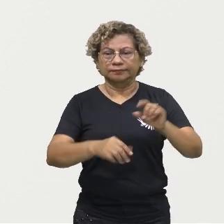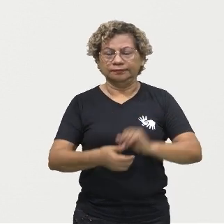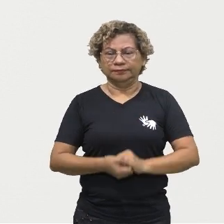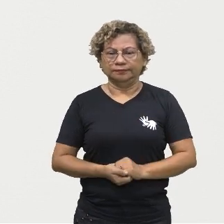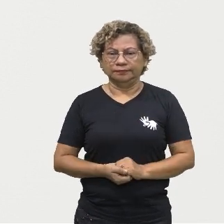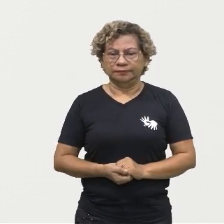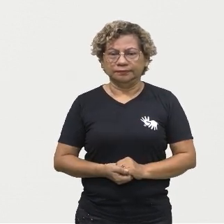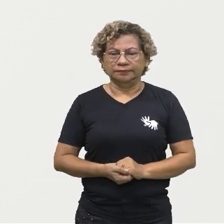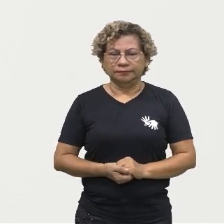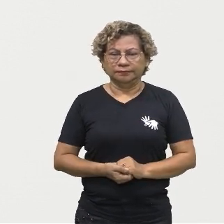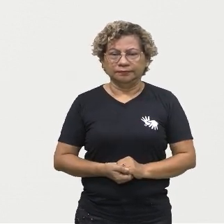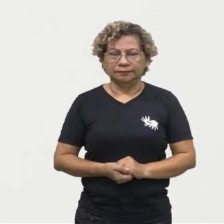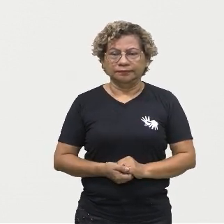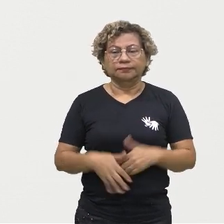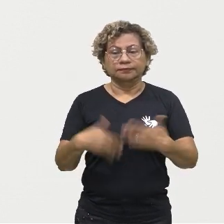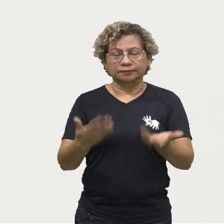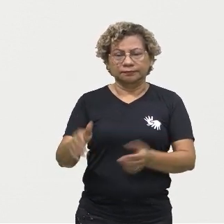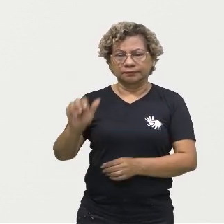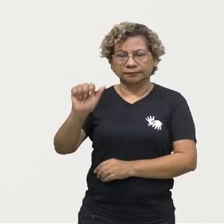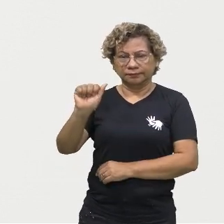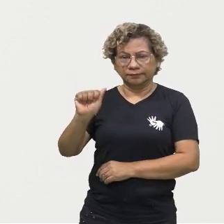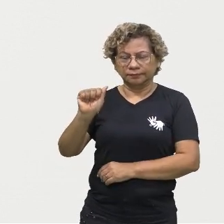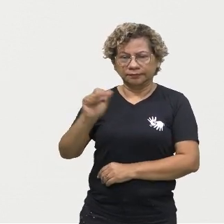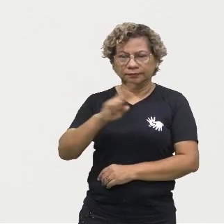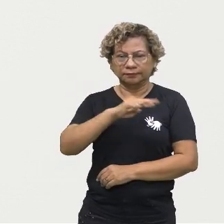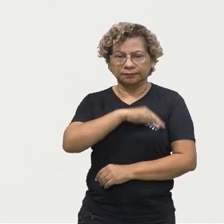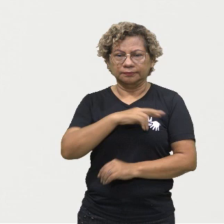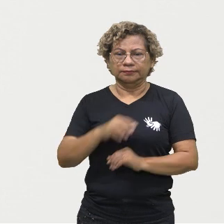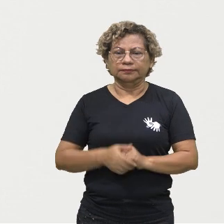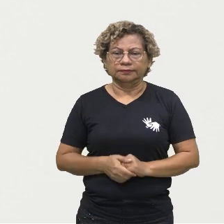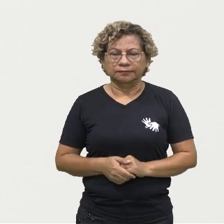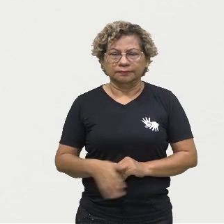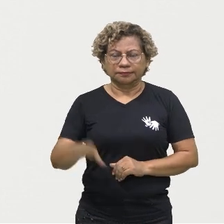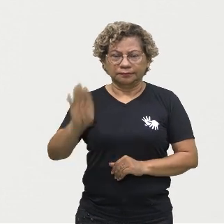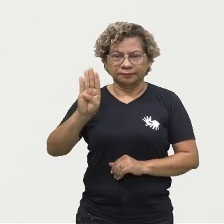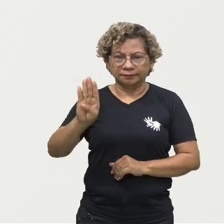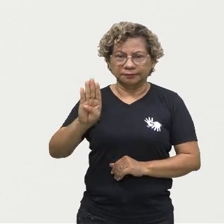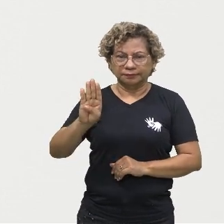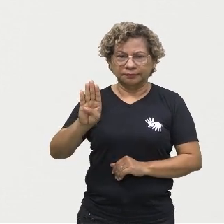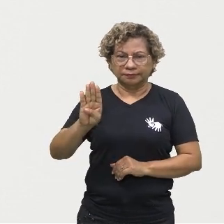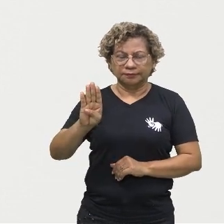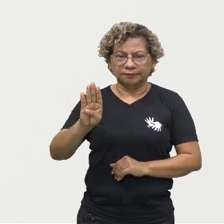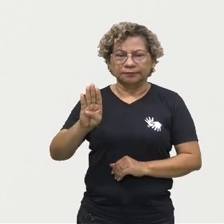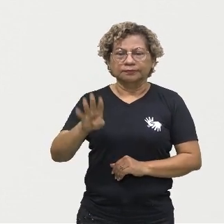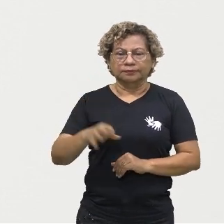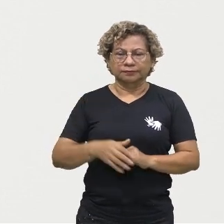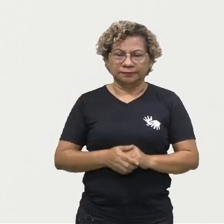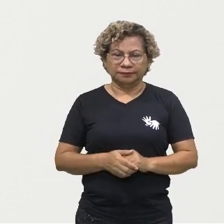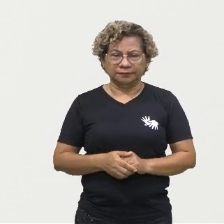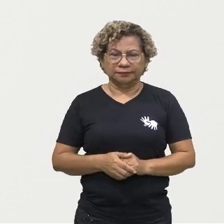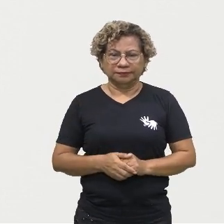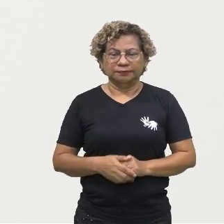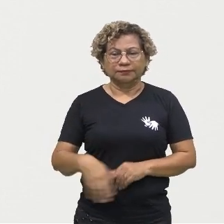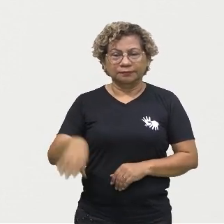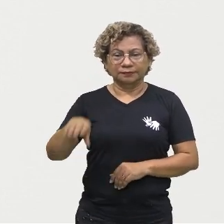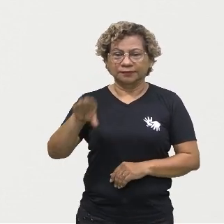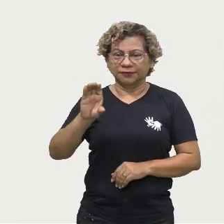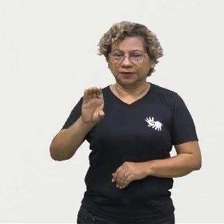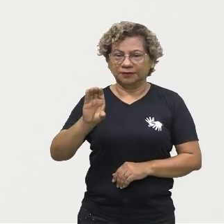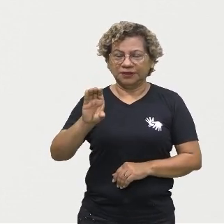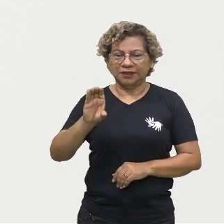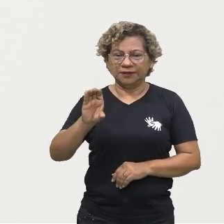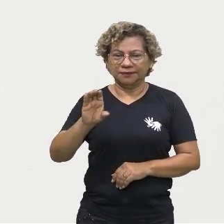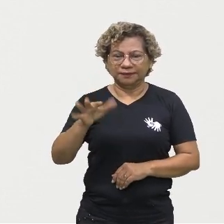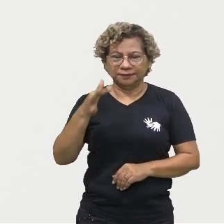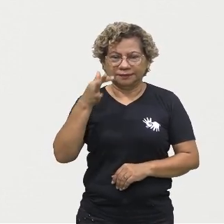artístico chamado A. Romantismo, B. Impressionismo, C. Realismo